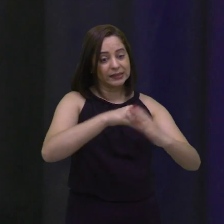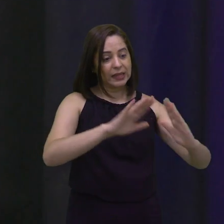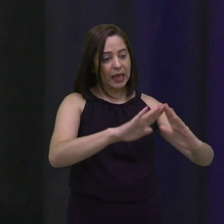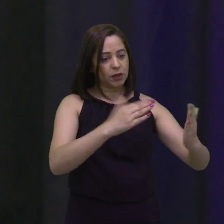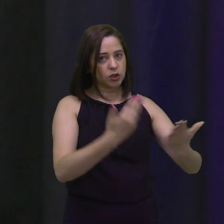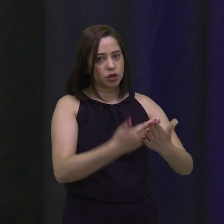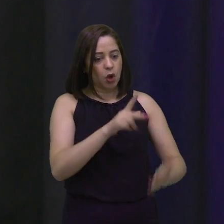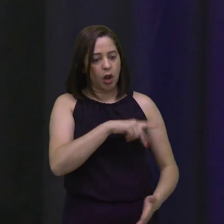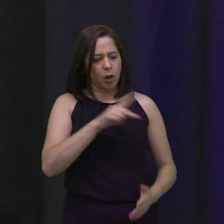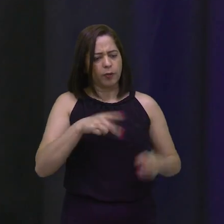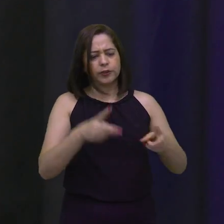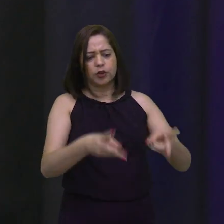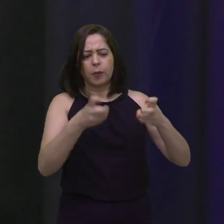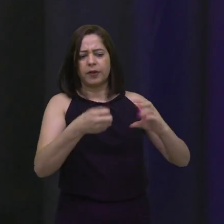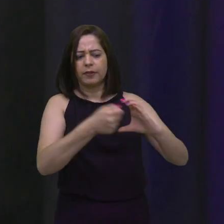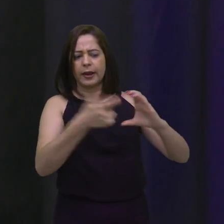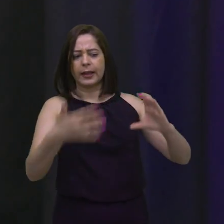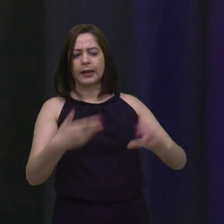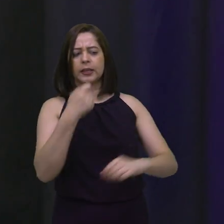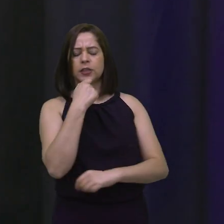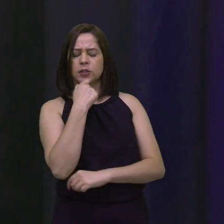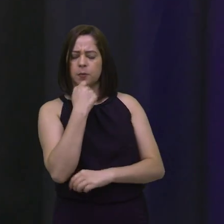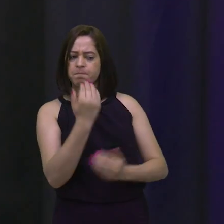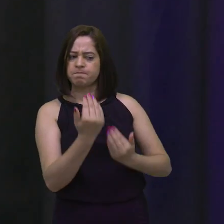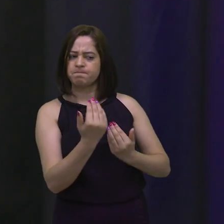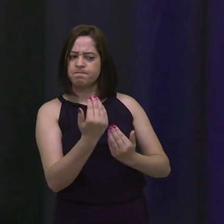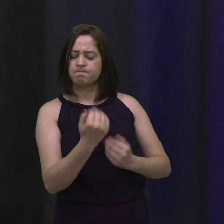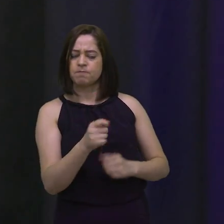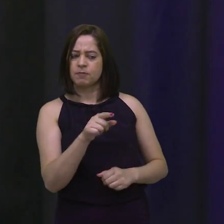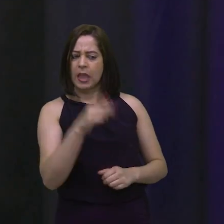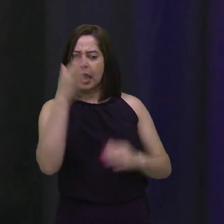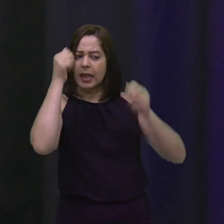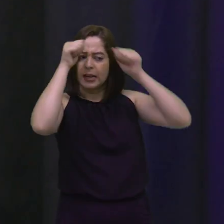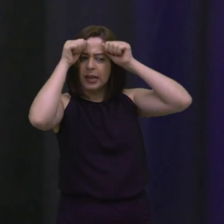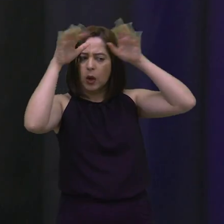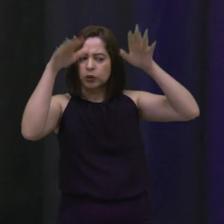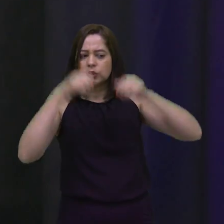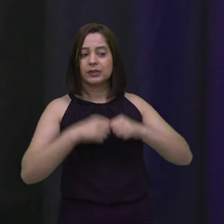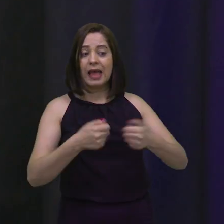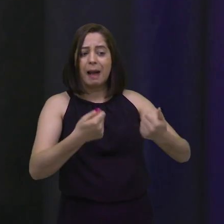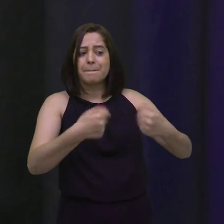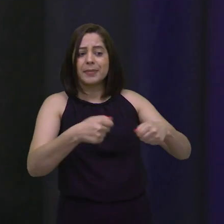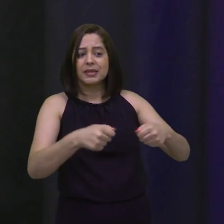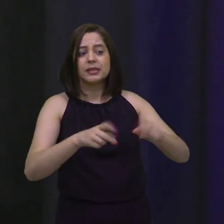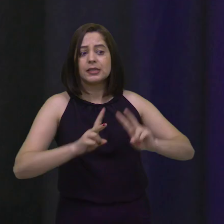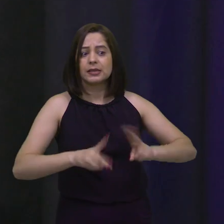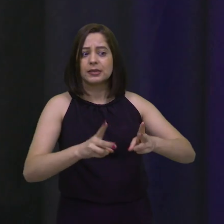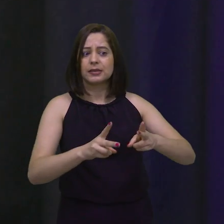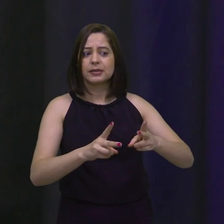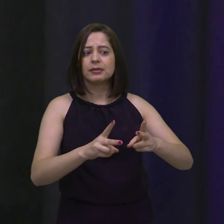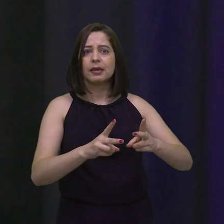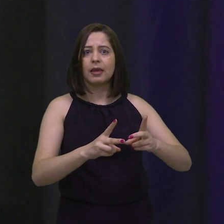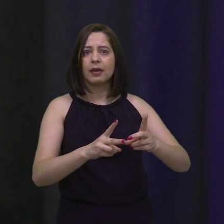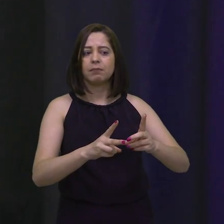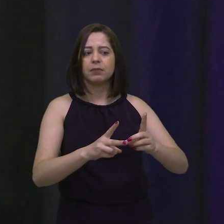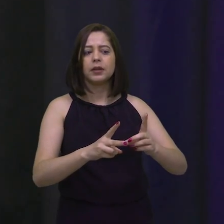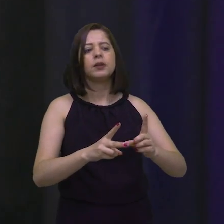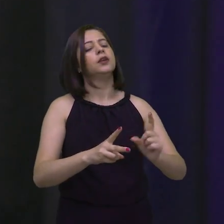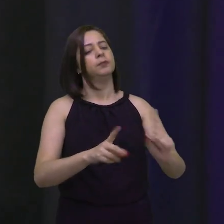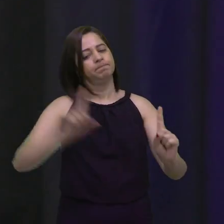as características específicas de uma criança autista e a necessidade que ela tem de, por exemplo, ter um